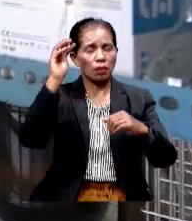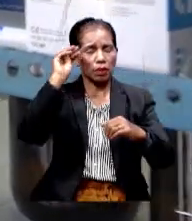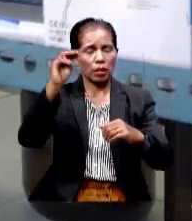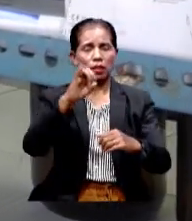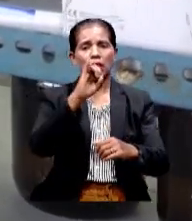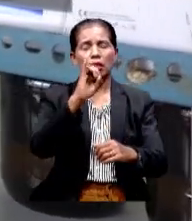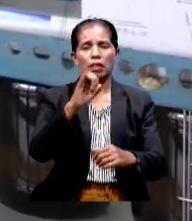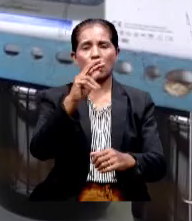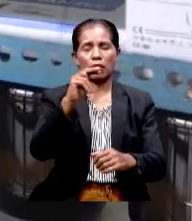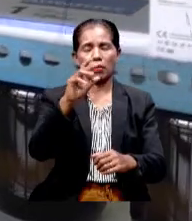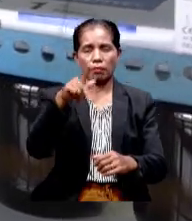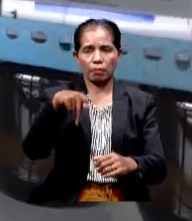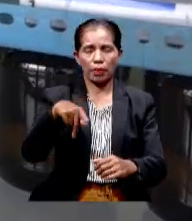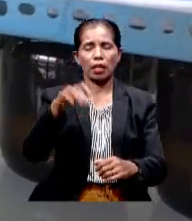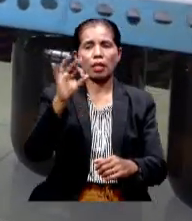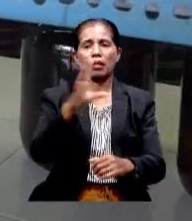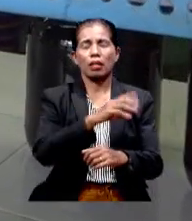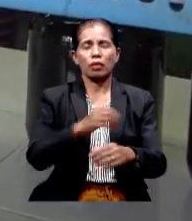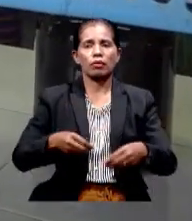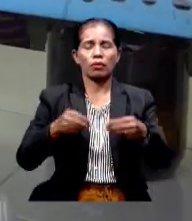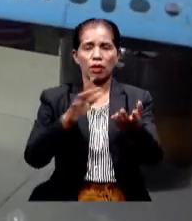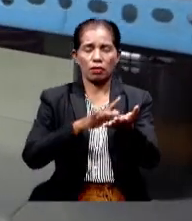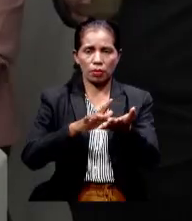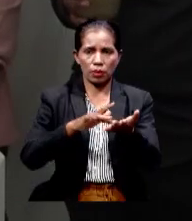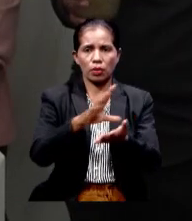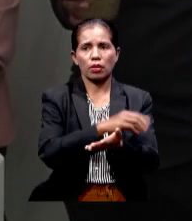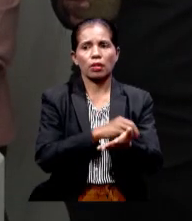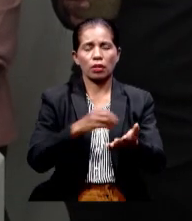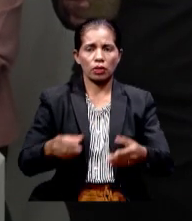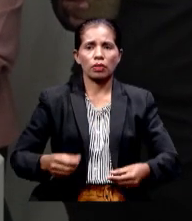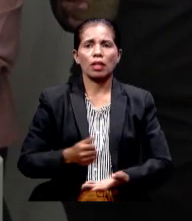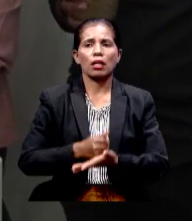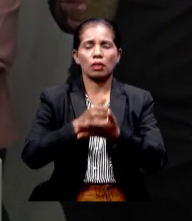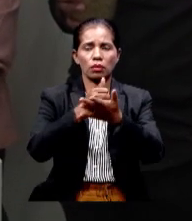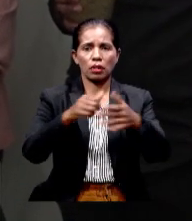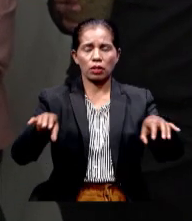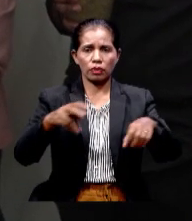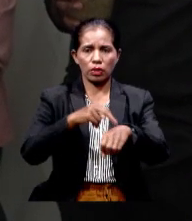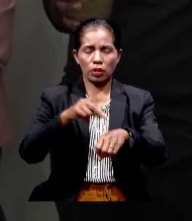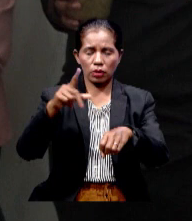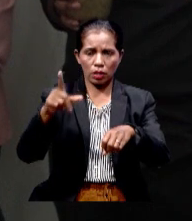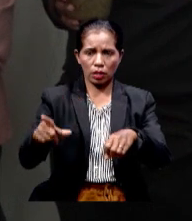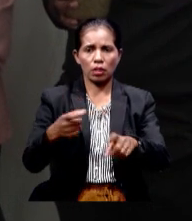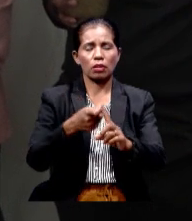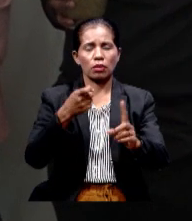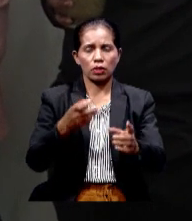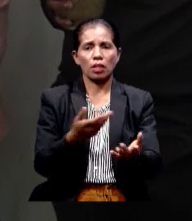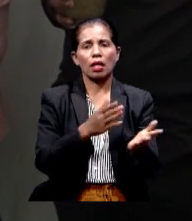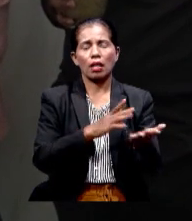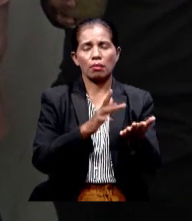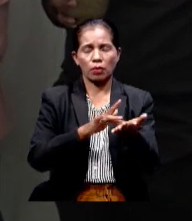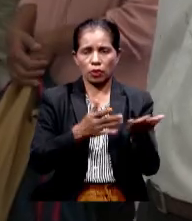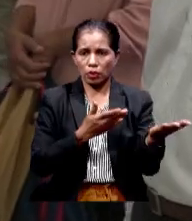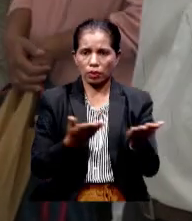ser responsável ba fornecimento a Imoruk no equipamento médico, onde facilita Serviço Nacional de Saúde e o importação.